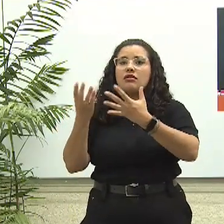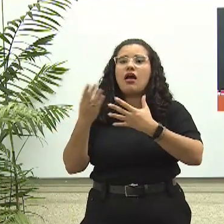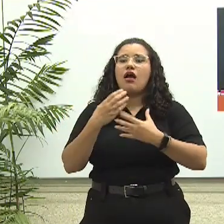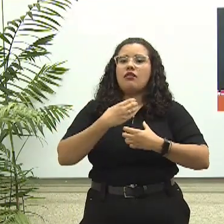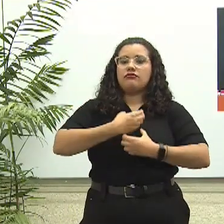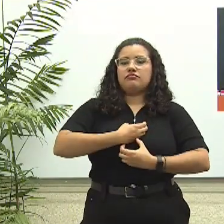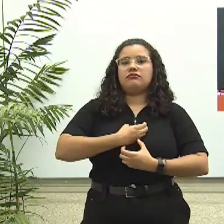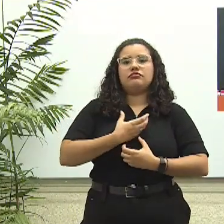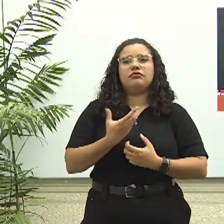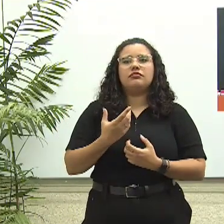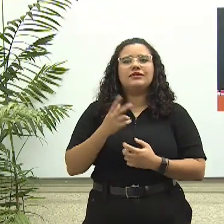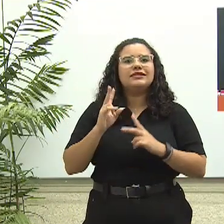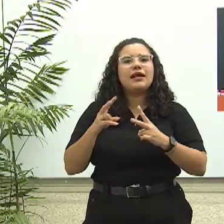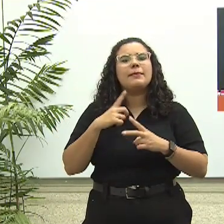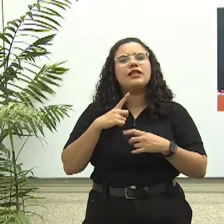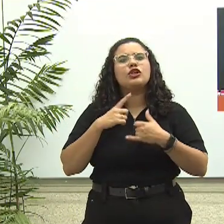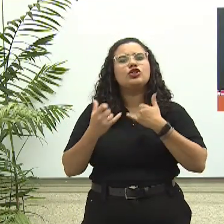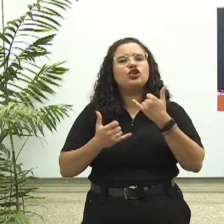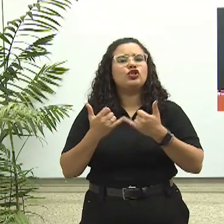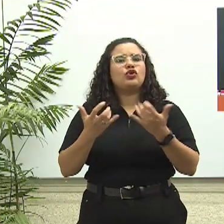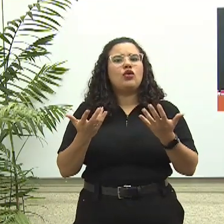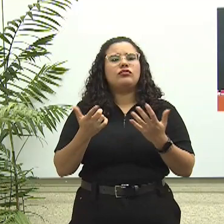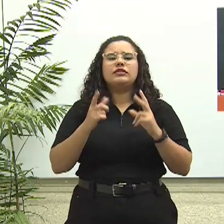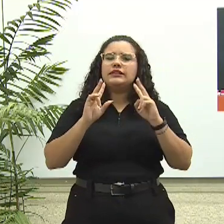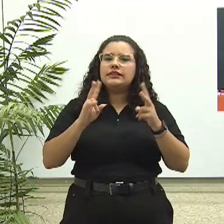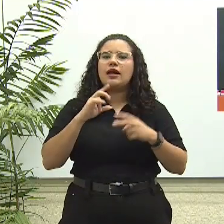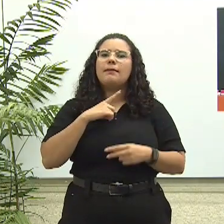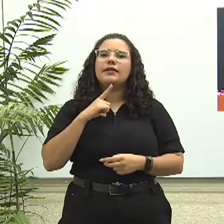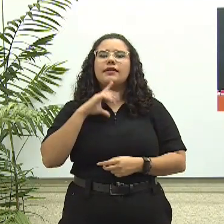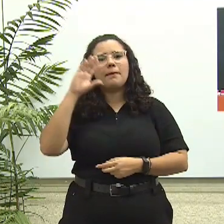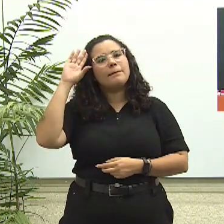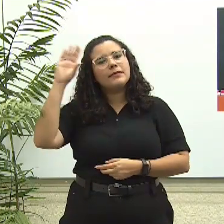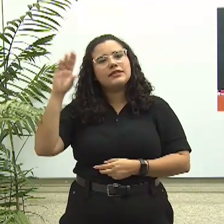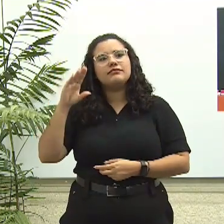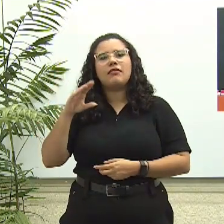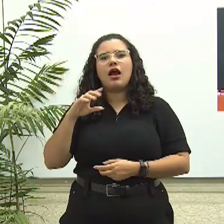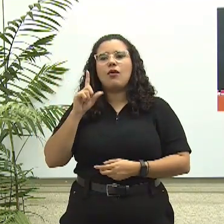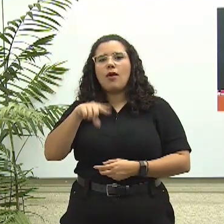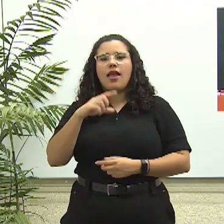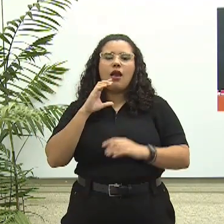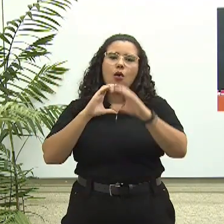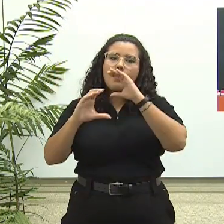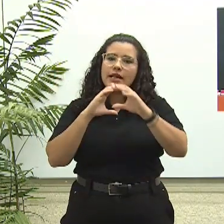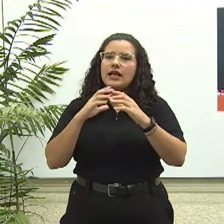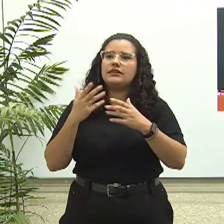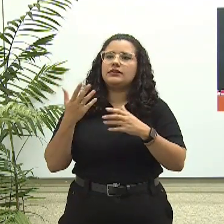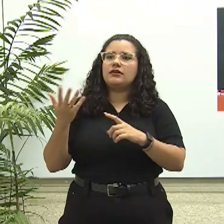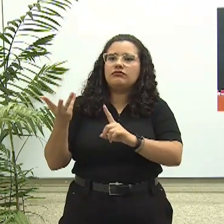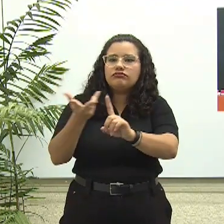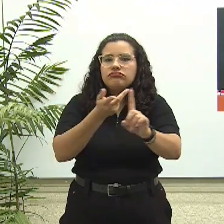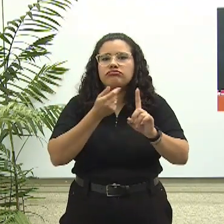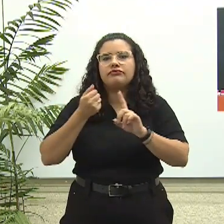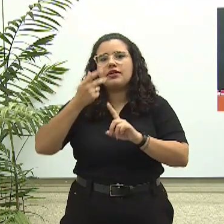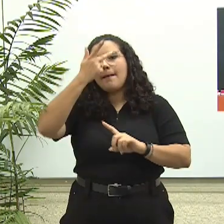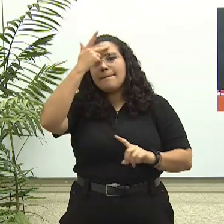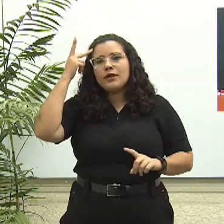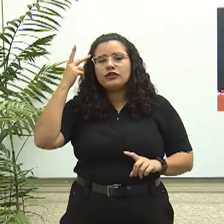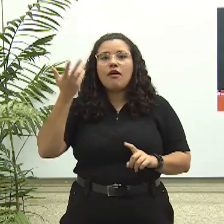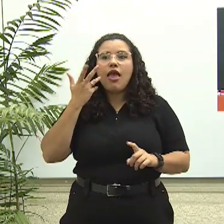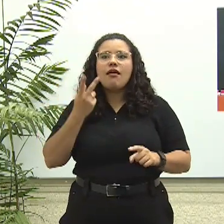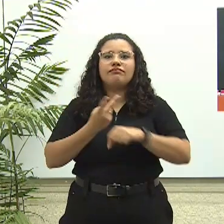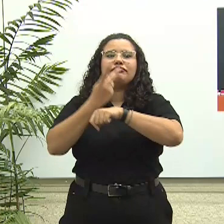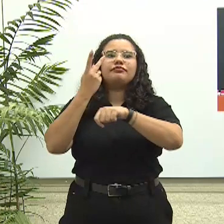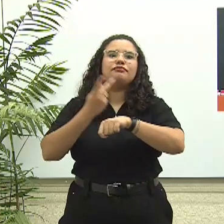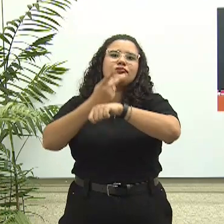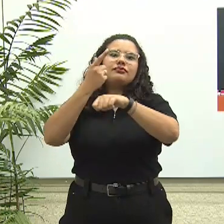jogo o capitalismo Hoje ele explora o lúdico ele explora a comunicação ele é um ele tem um poder inteligente diz o han que consegue